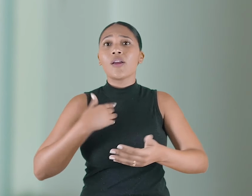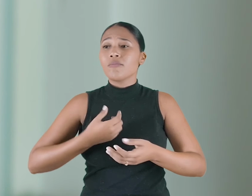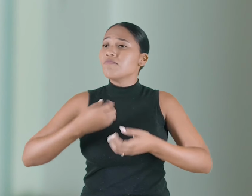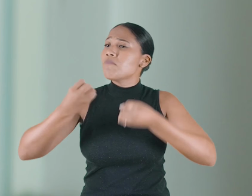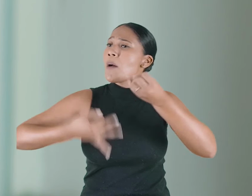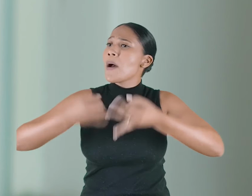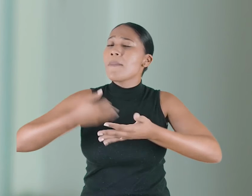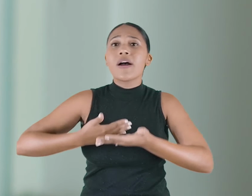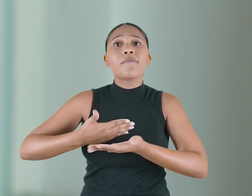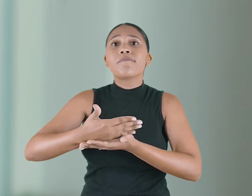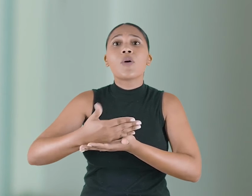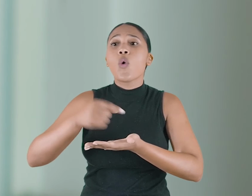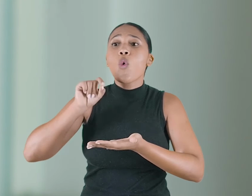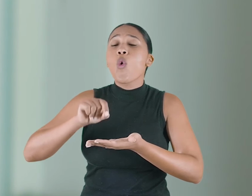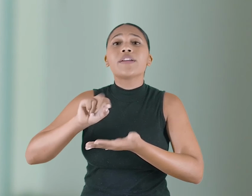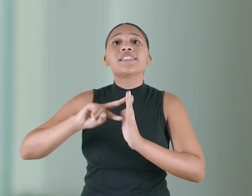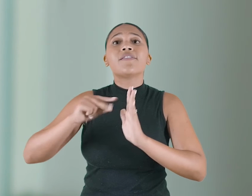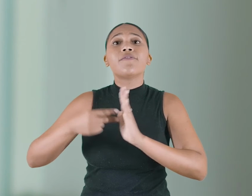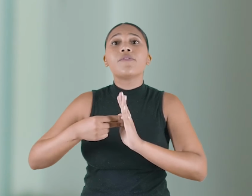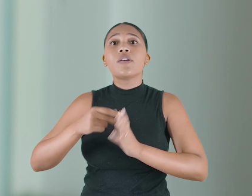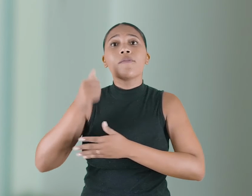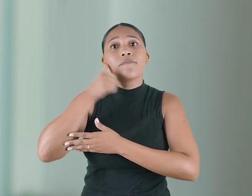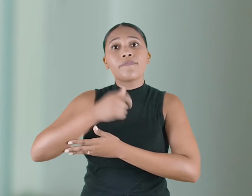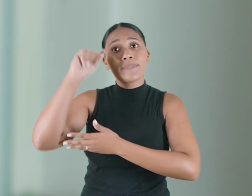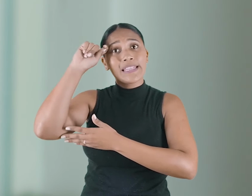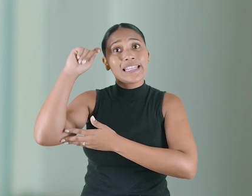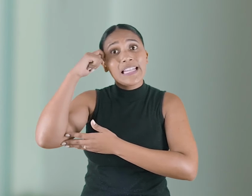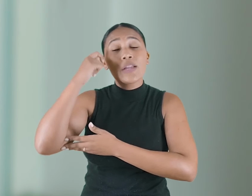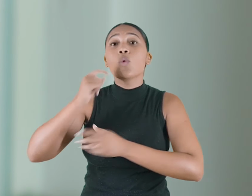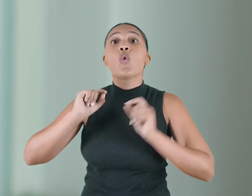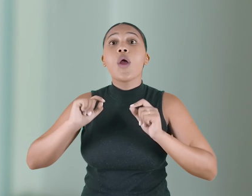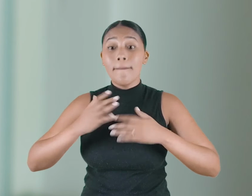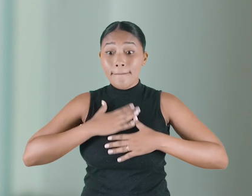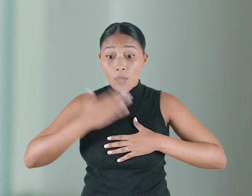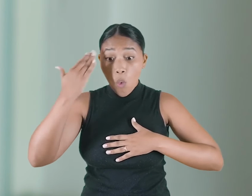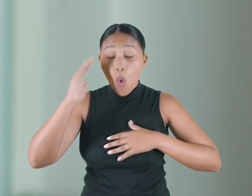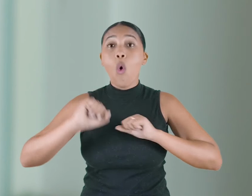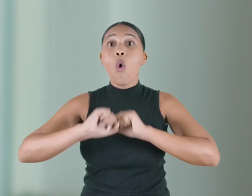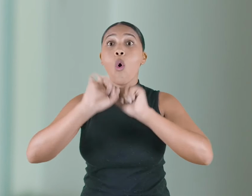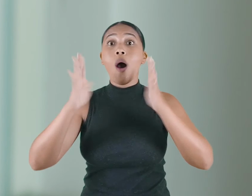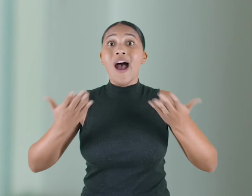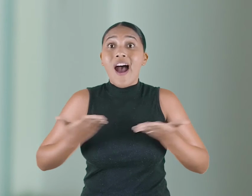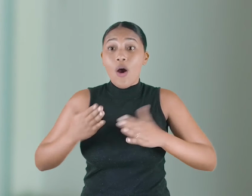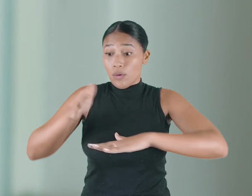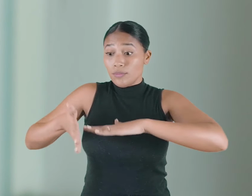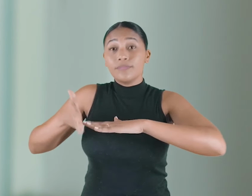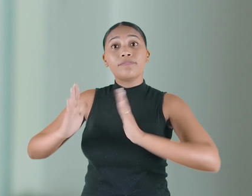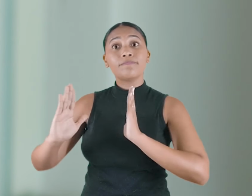desde o início. Esse feminino negro, o que ele significa hoje no meu entendimento, hoje